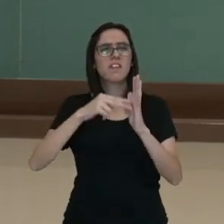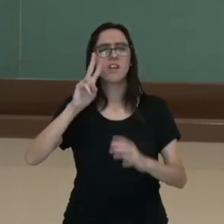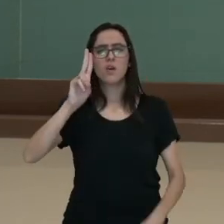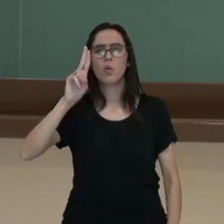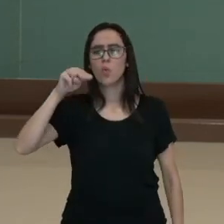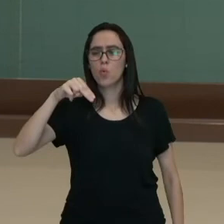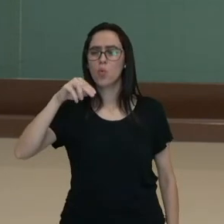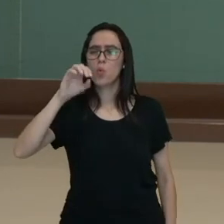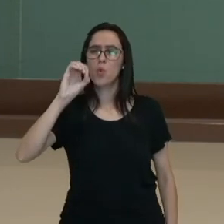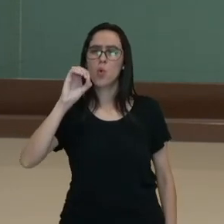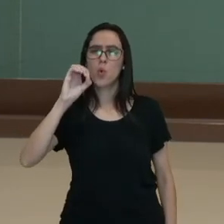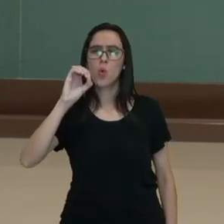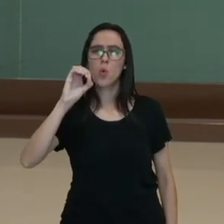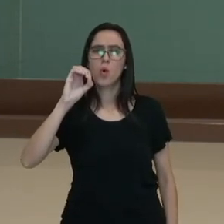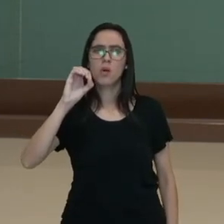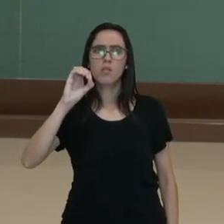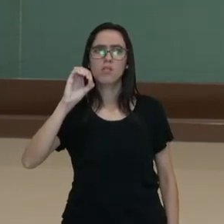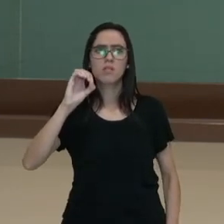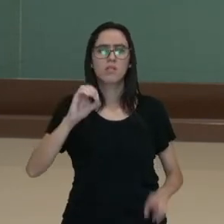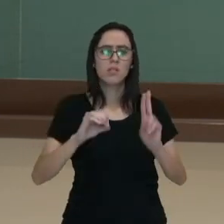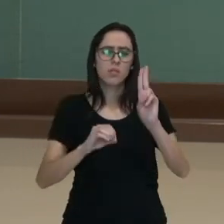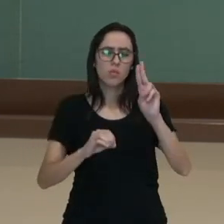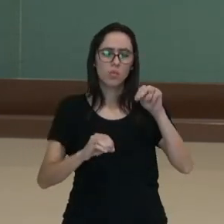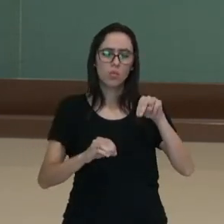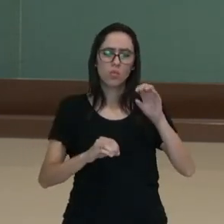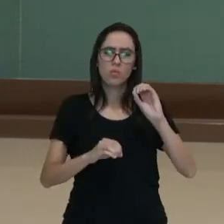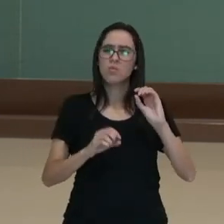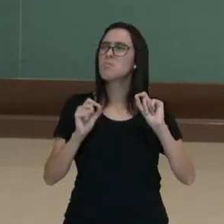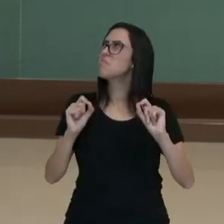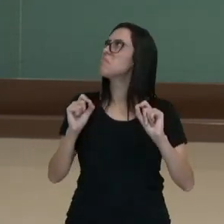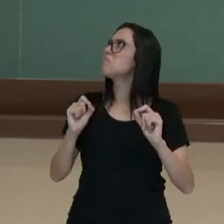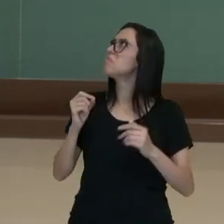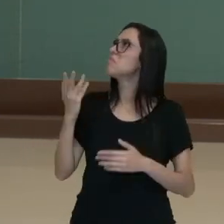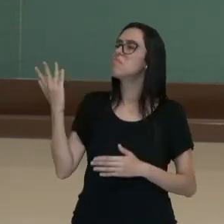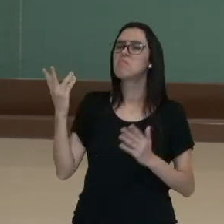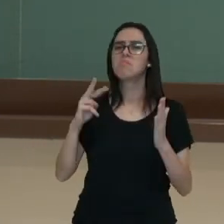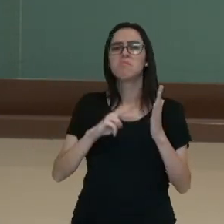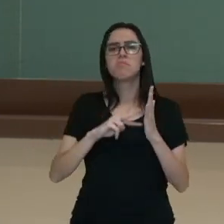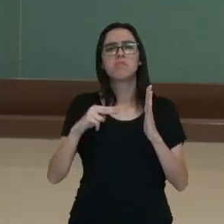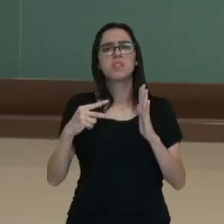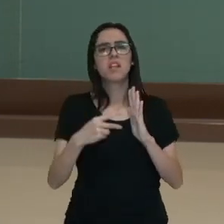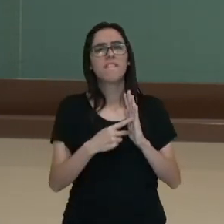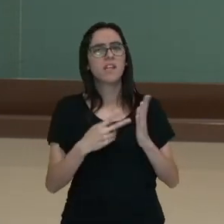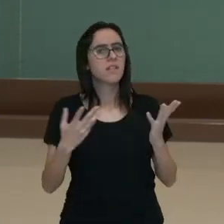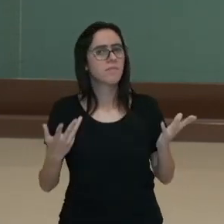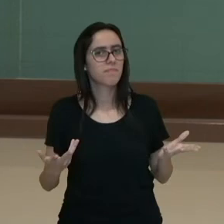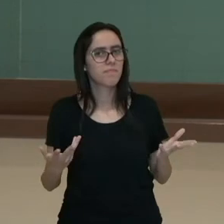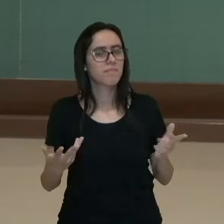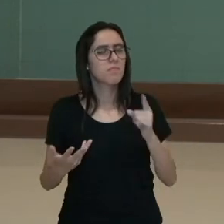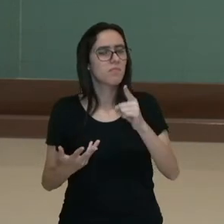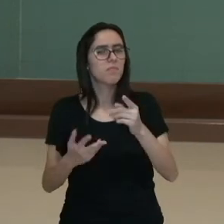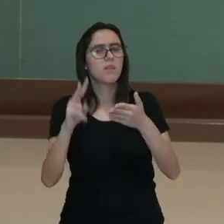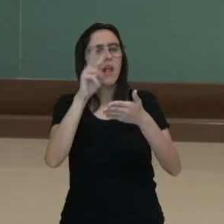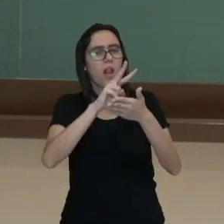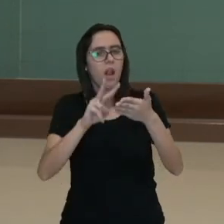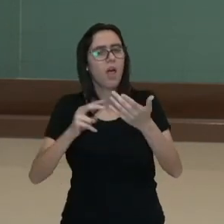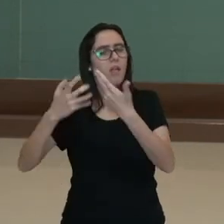refere a esse uno quiere, sino querer lo que uno hace. Certo?